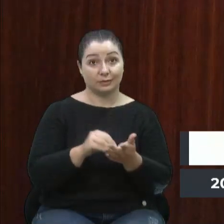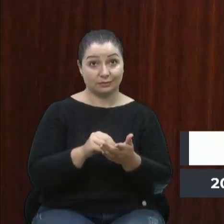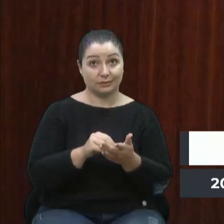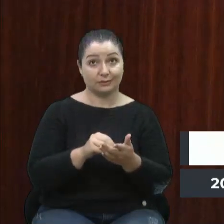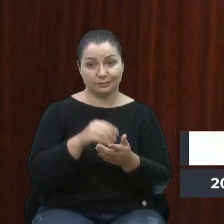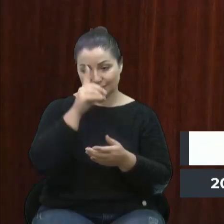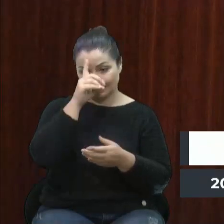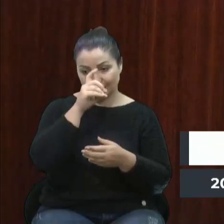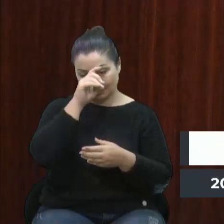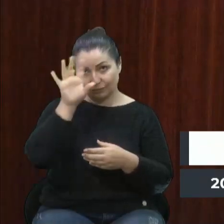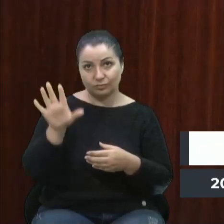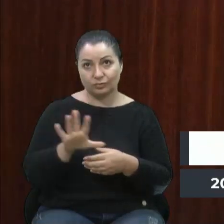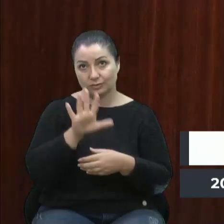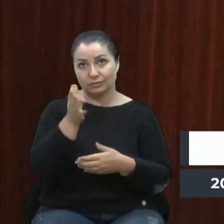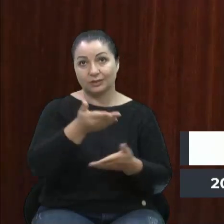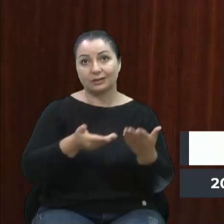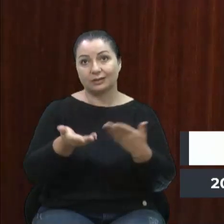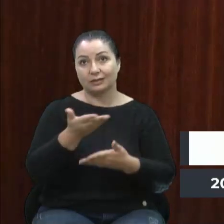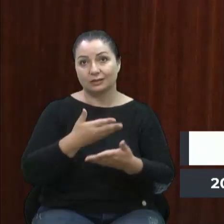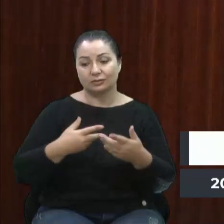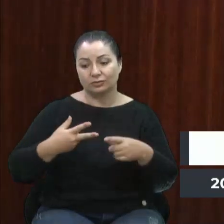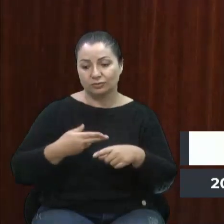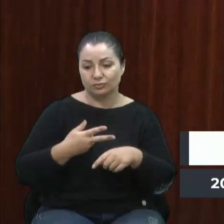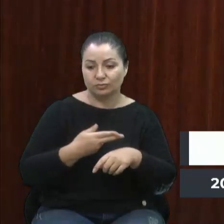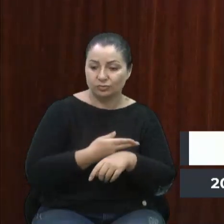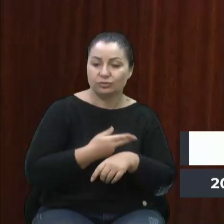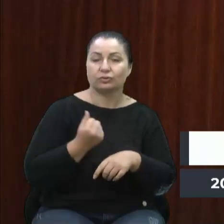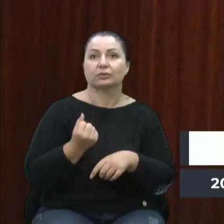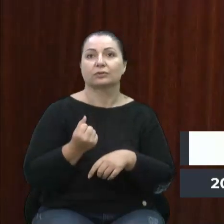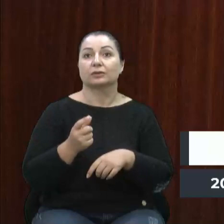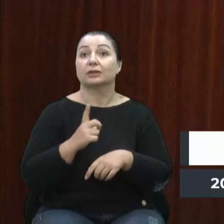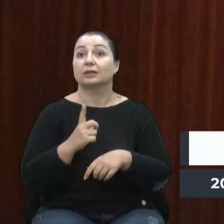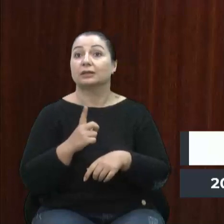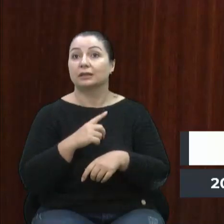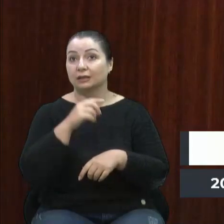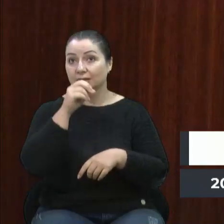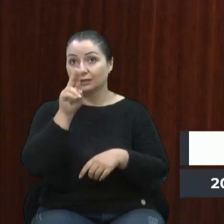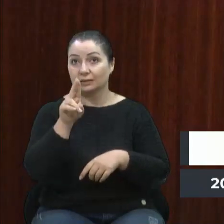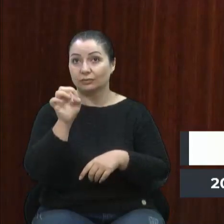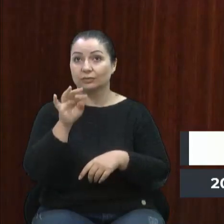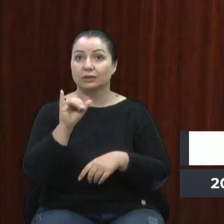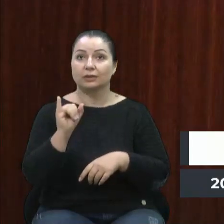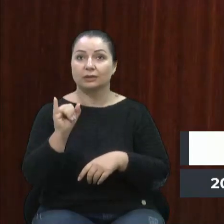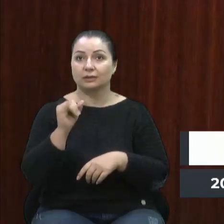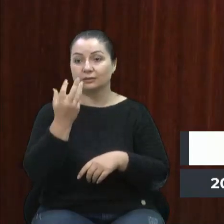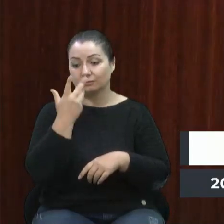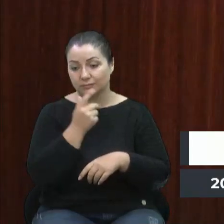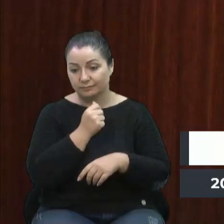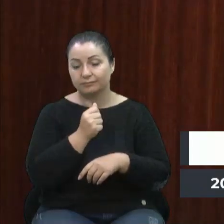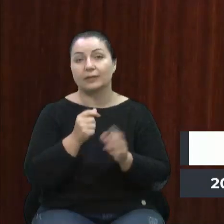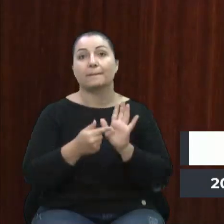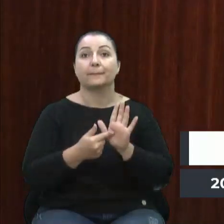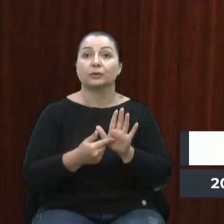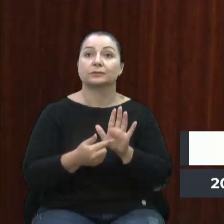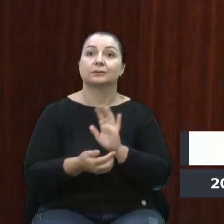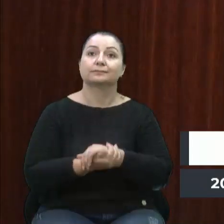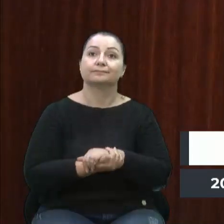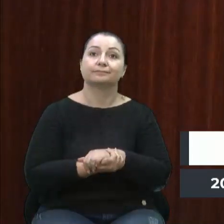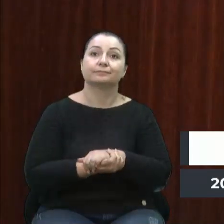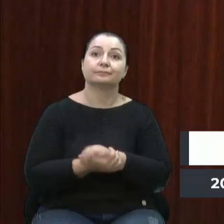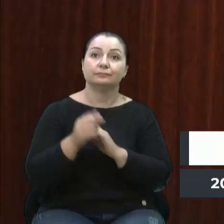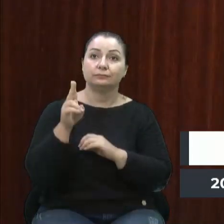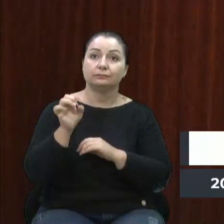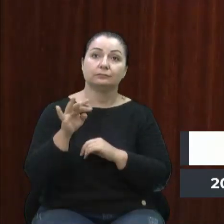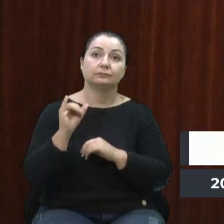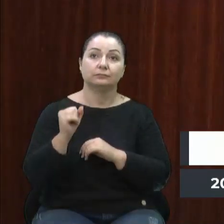Geral, que atende cirurgias, que tem a UTI pediátrica, mostra isso. E UTI